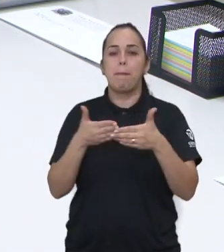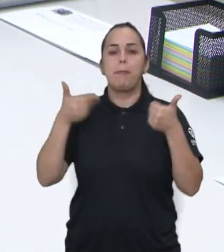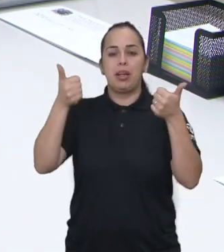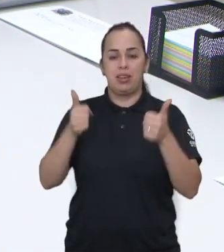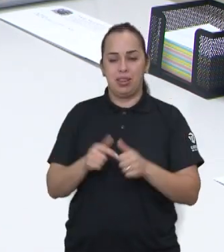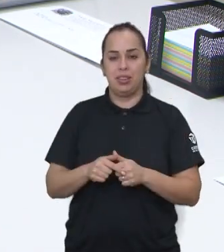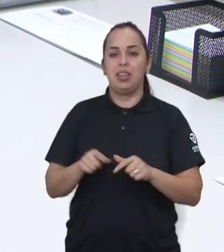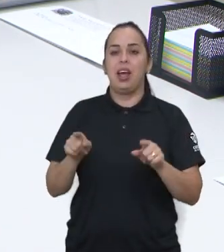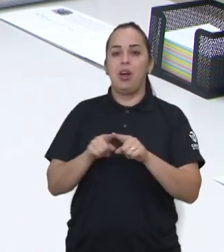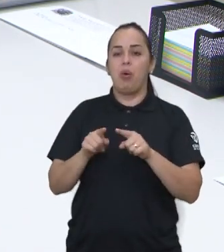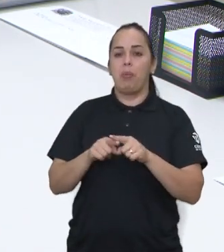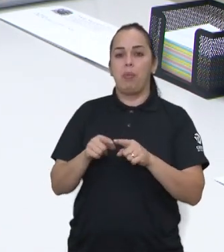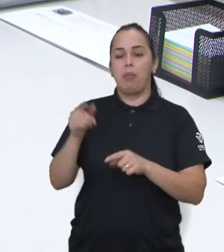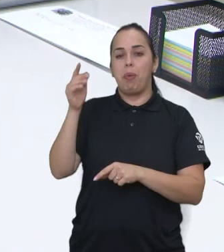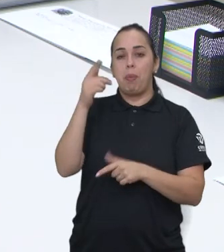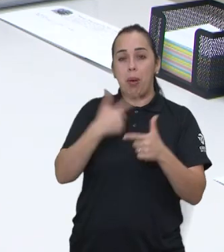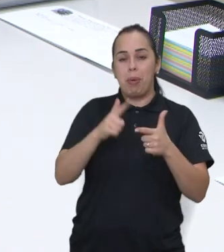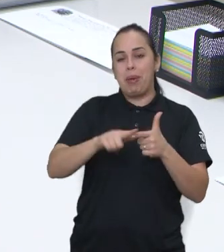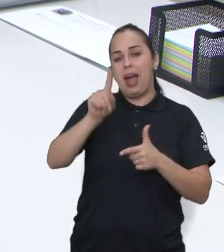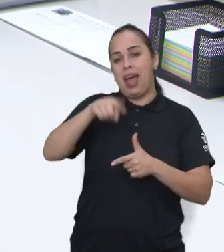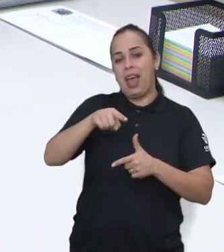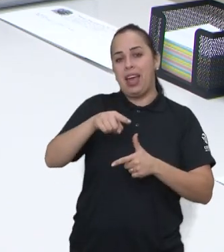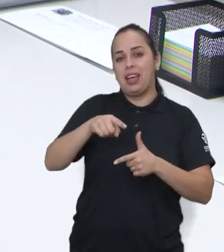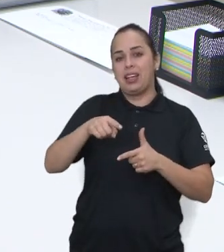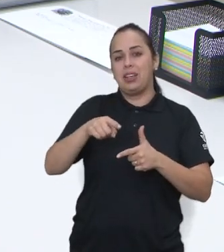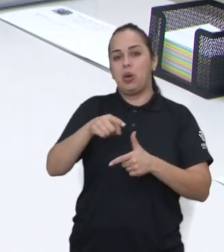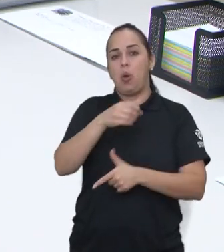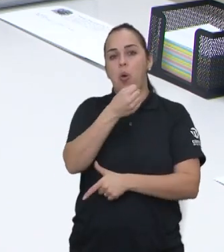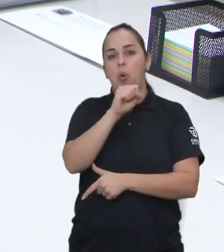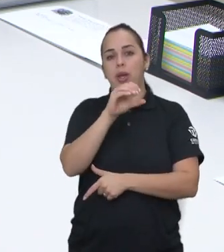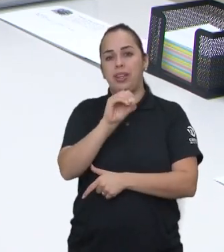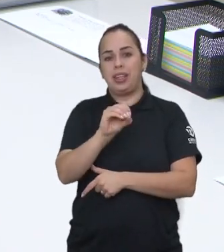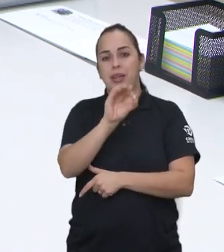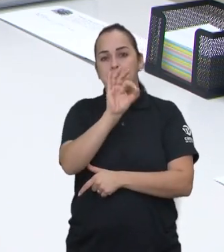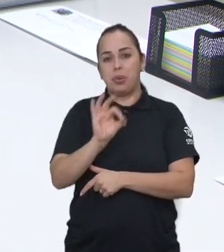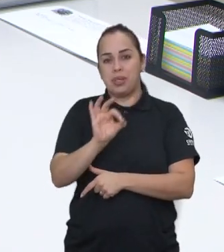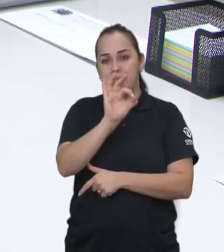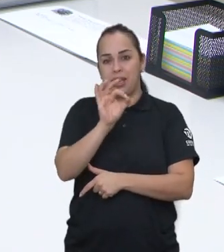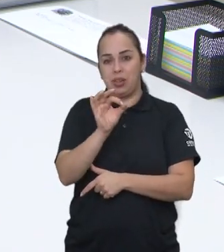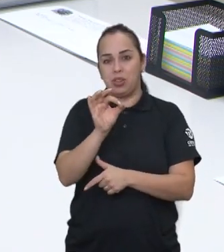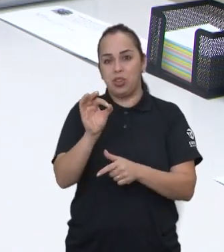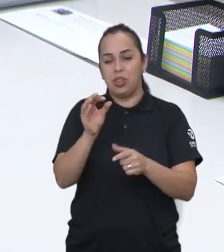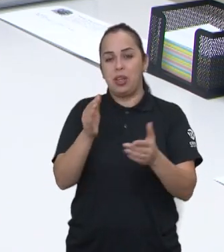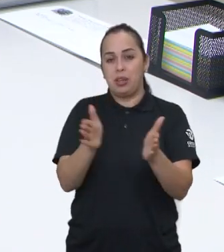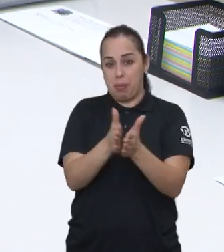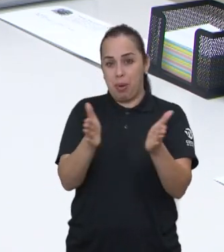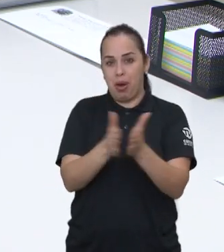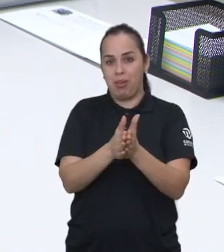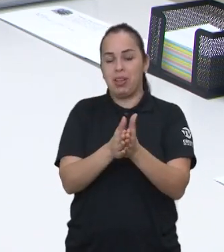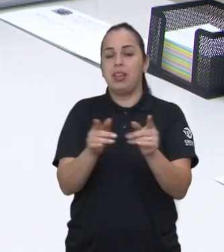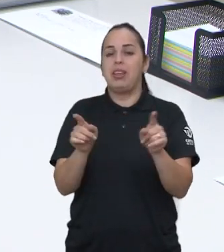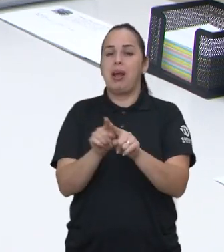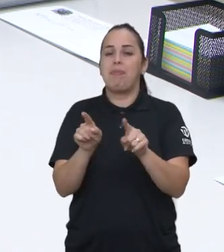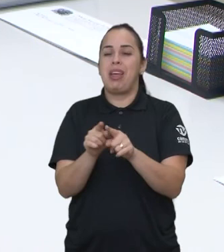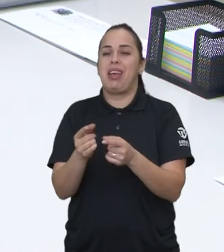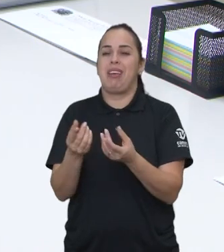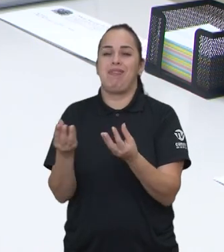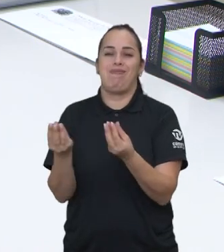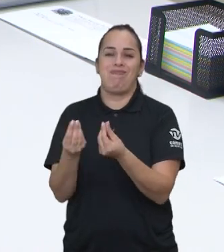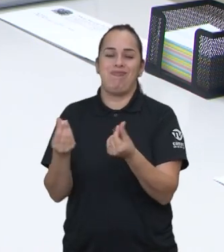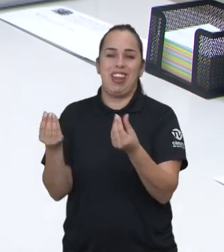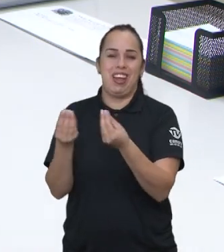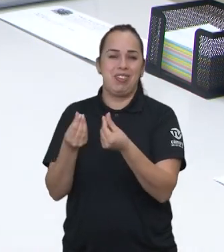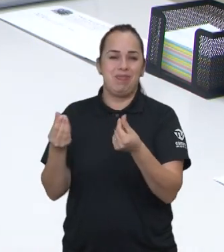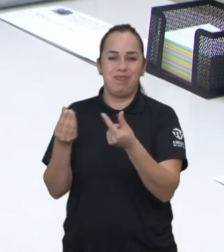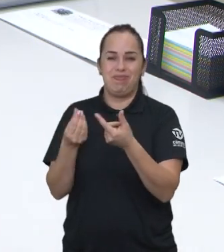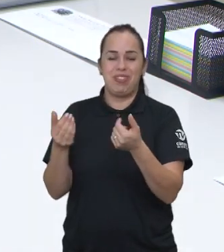que o grande problema hoje do Brasil além de nós termos quase oitenta por cento da população com baixa renda também a baixa